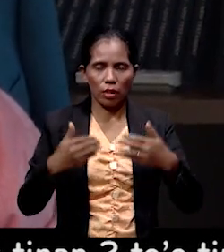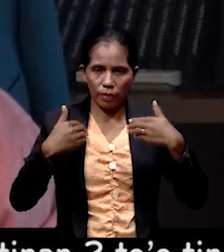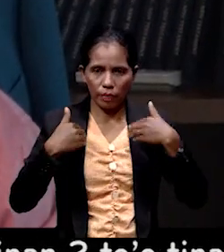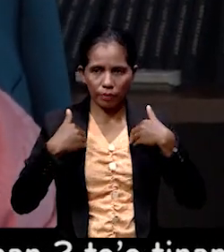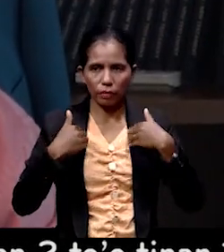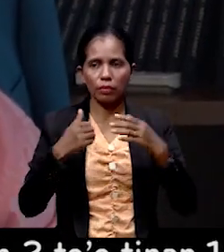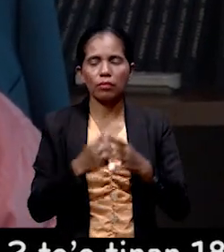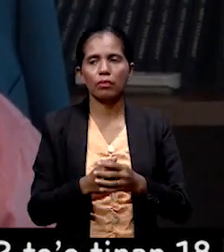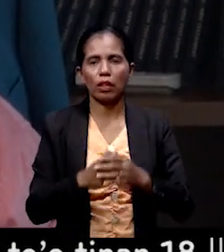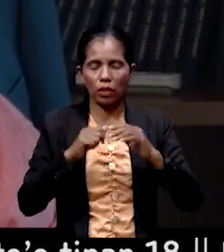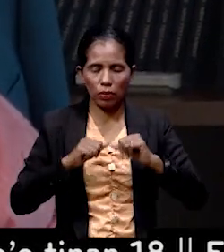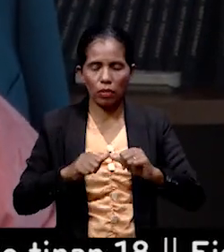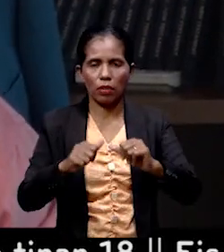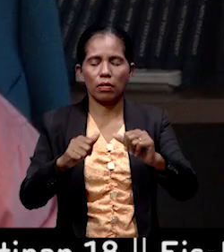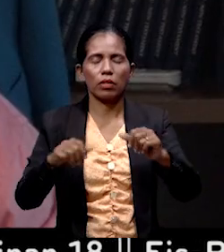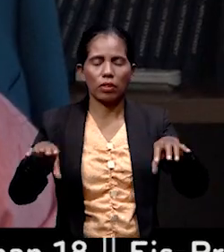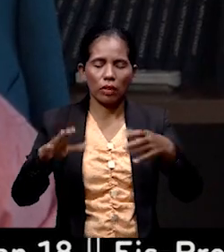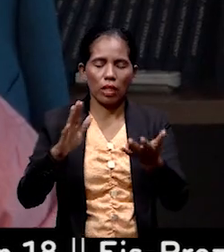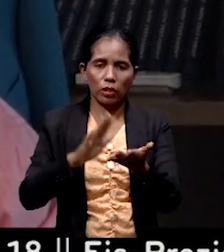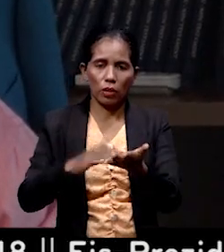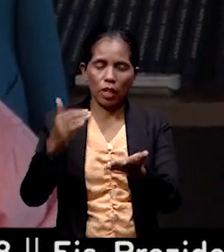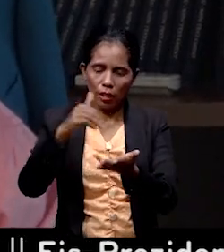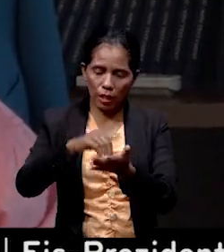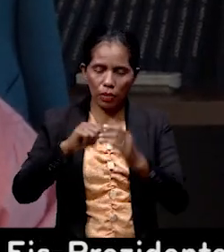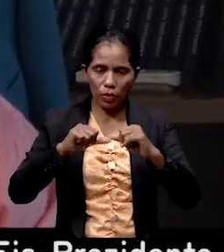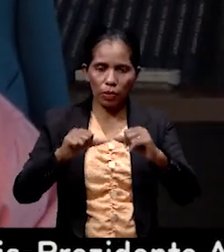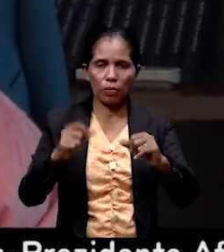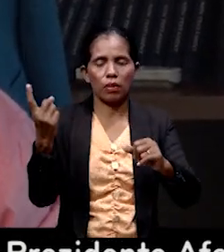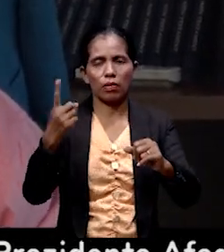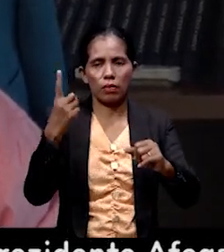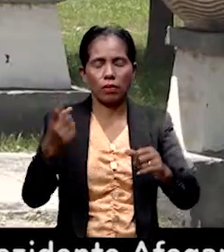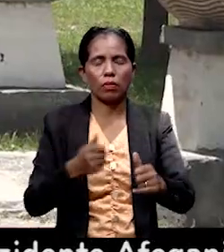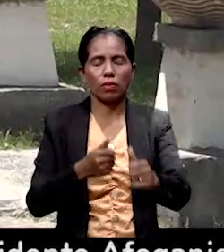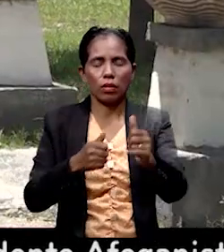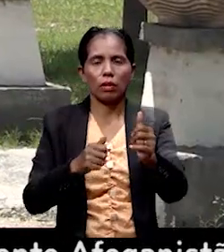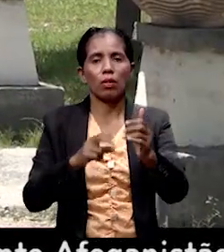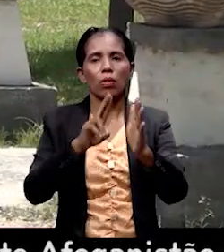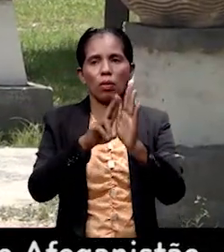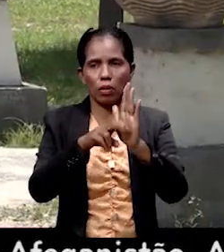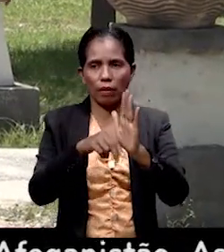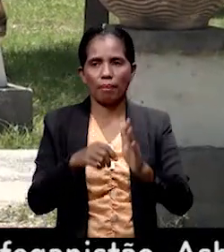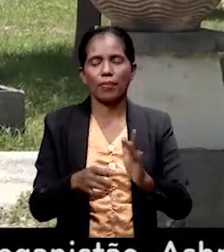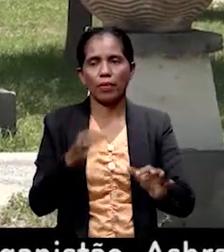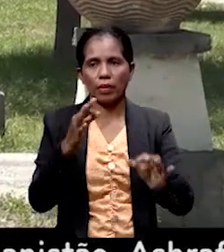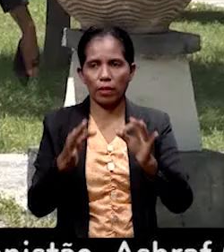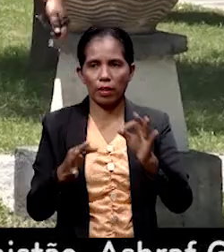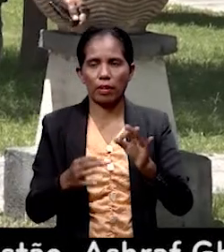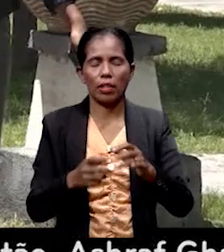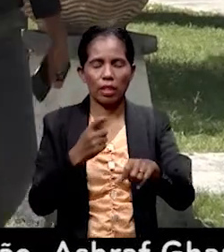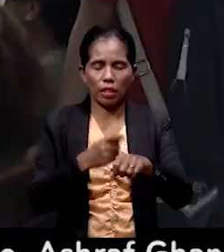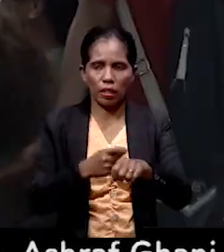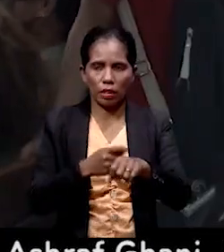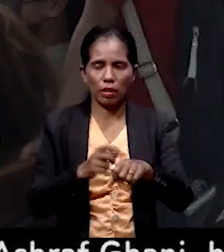recupera la una afati segundo semester la una afati depende de vas estado de horario mas ki ho limitação tempo ma